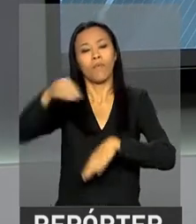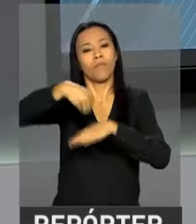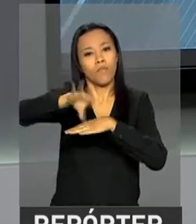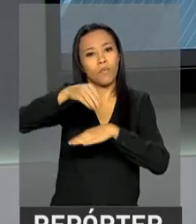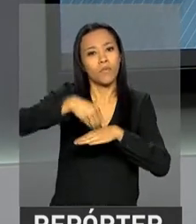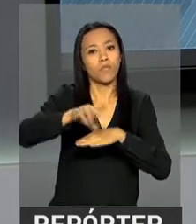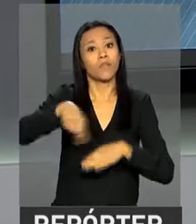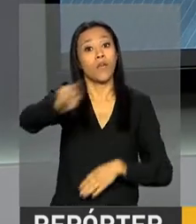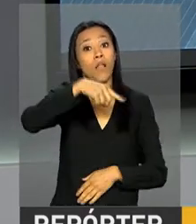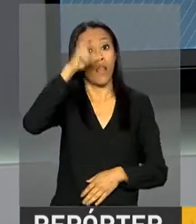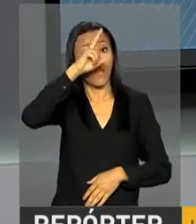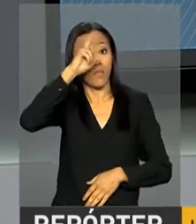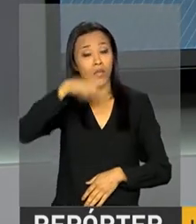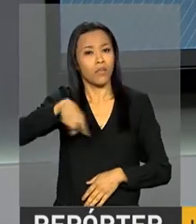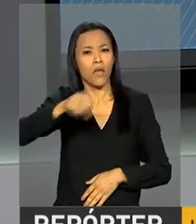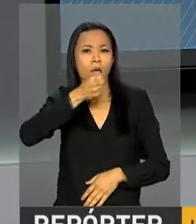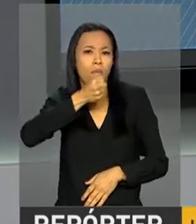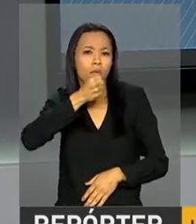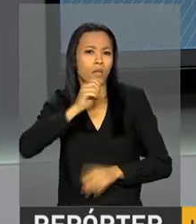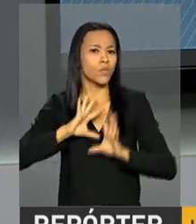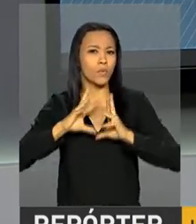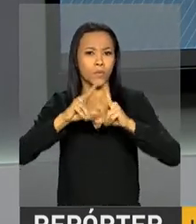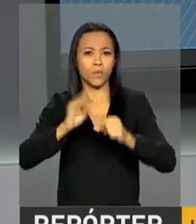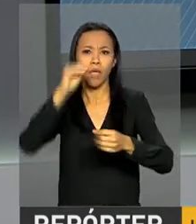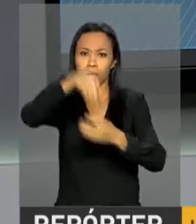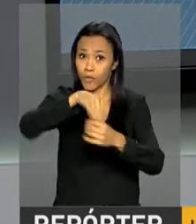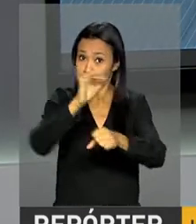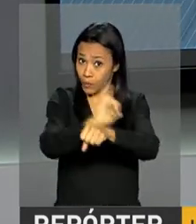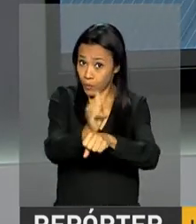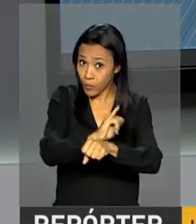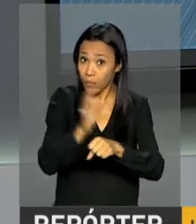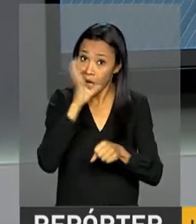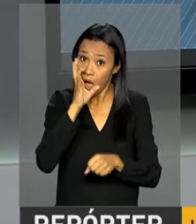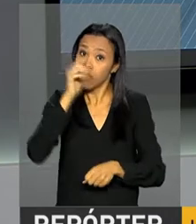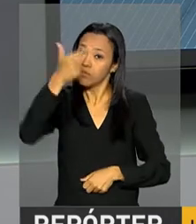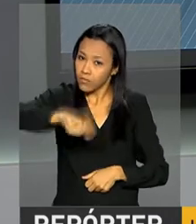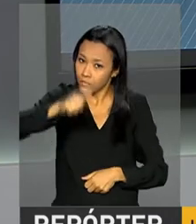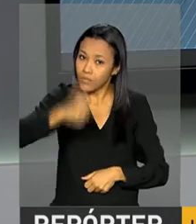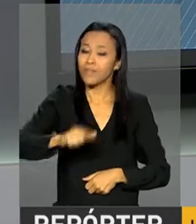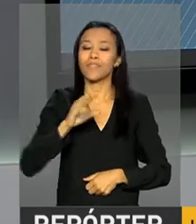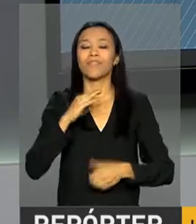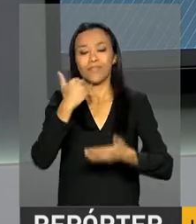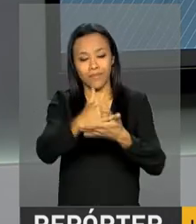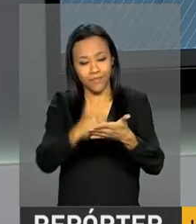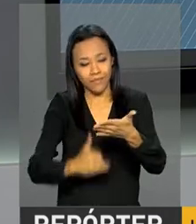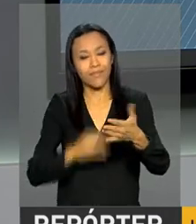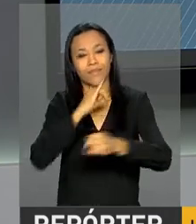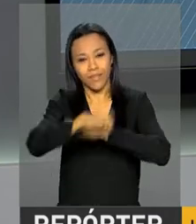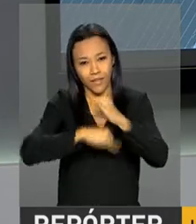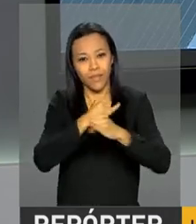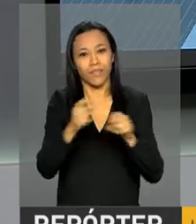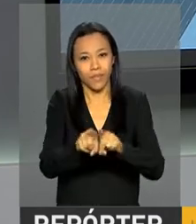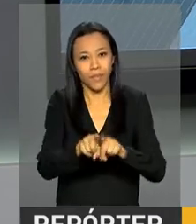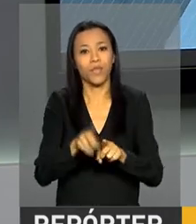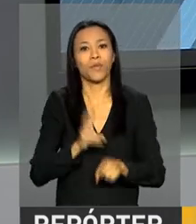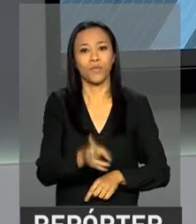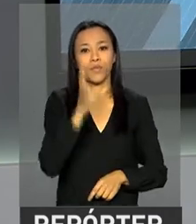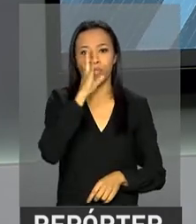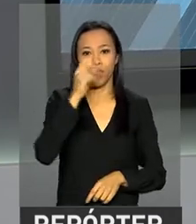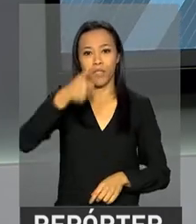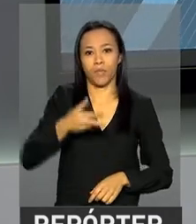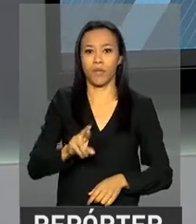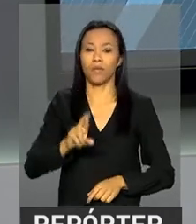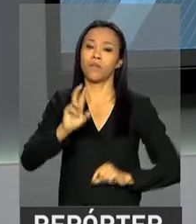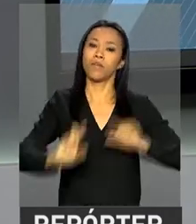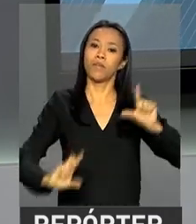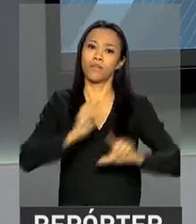informações. Lembrando que as nossas reportagens estão disponíveis no YouTube e toda a nossa programação está também na internet. Continue com a gente aqui